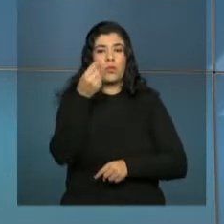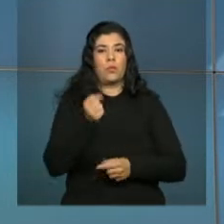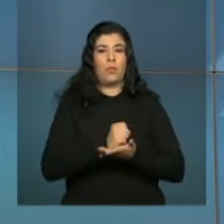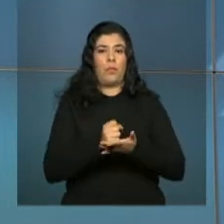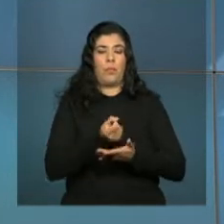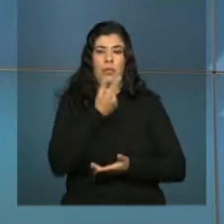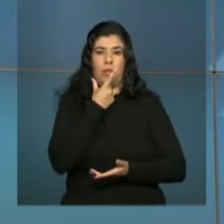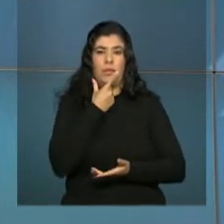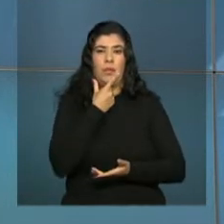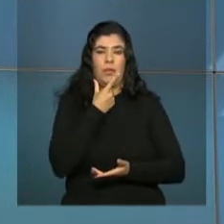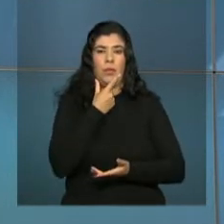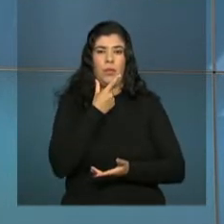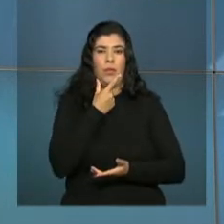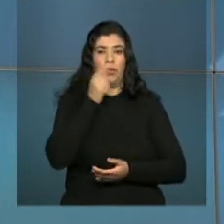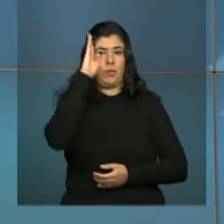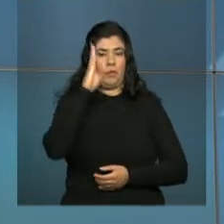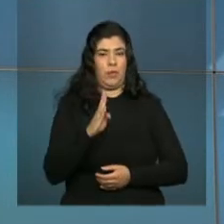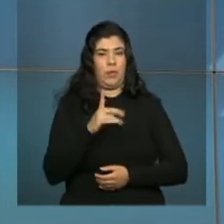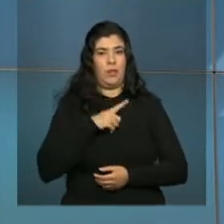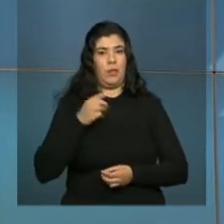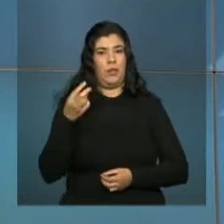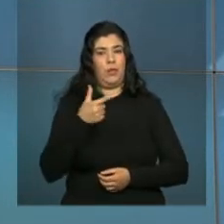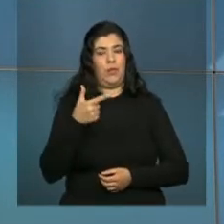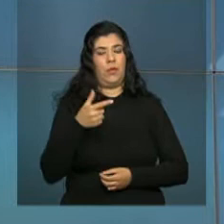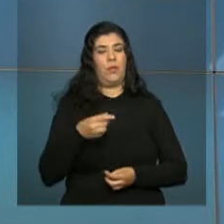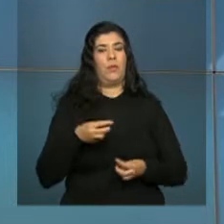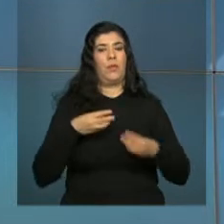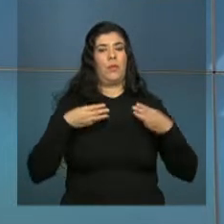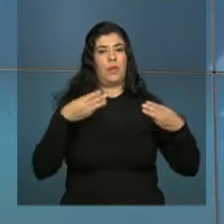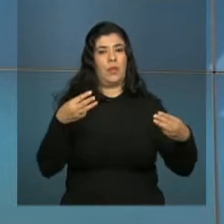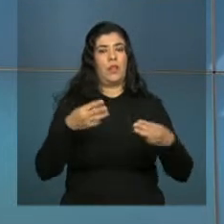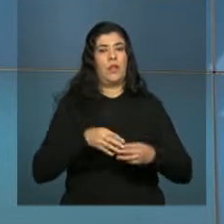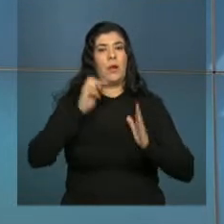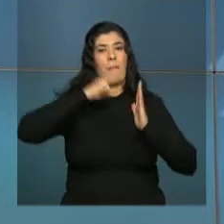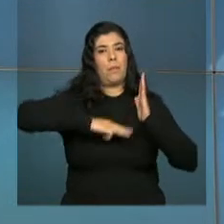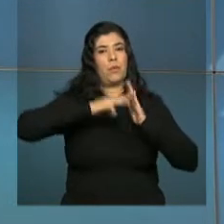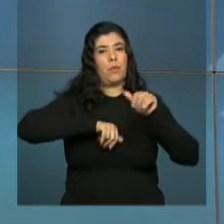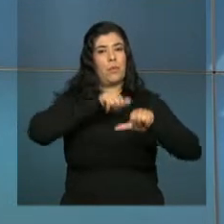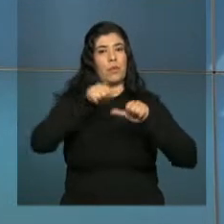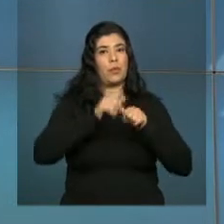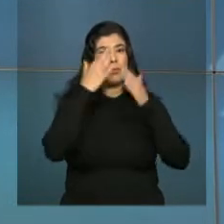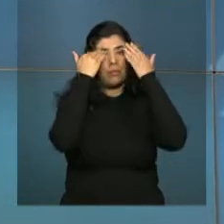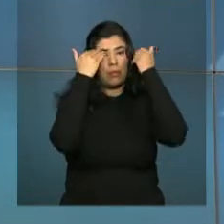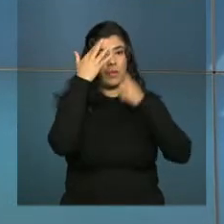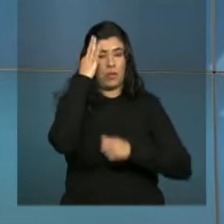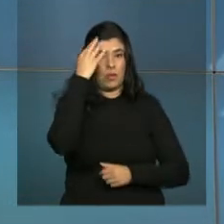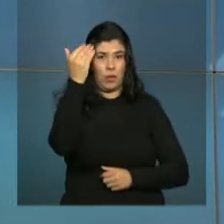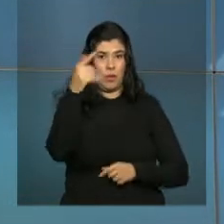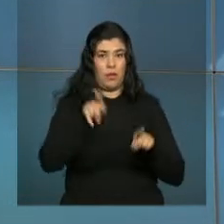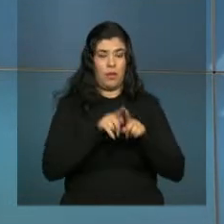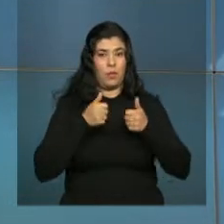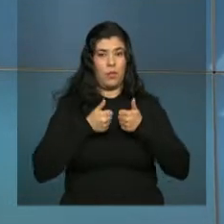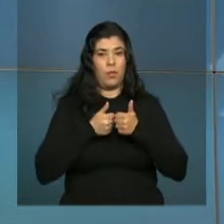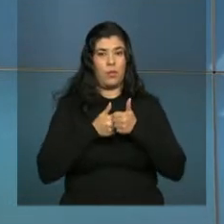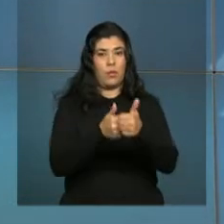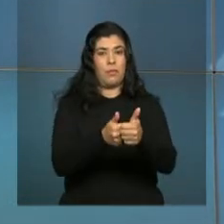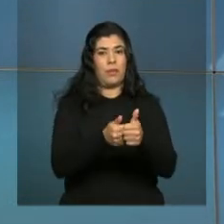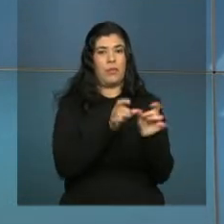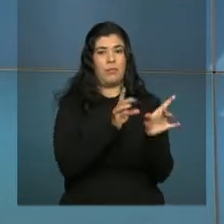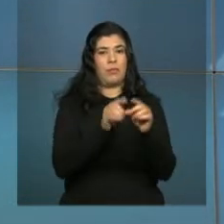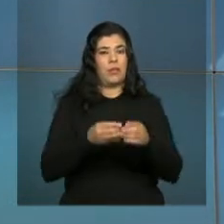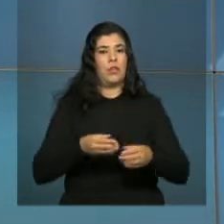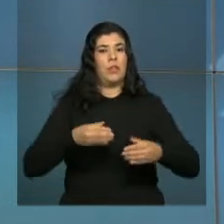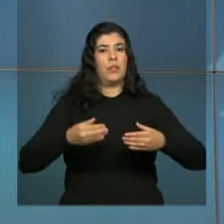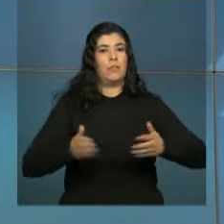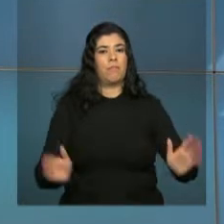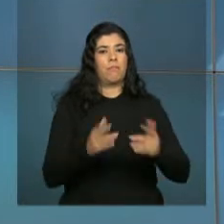no país segundo o ministério o método foi modernizado para acompanhar as mudanças no mercado e estimular a concorrência